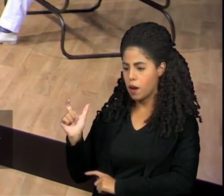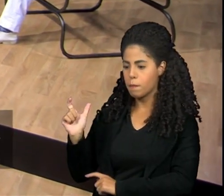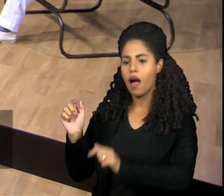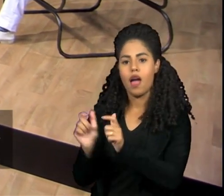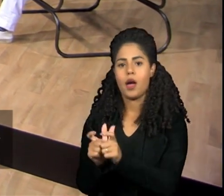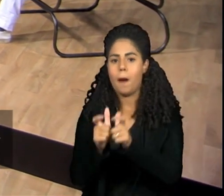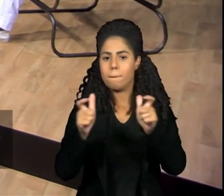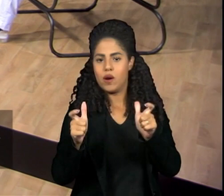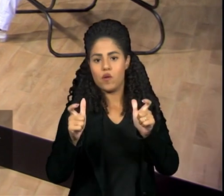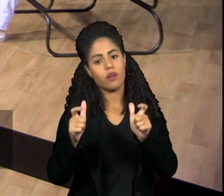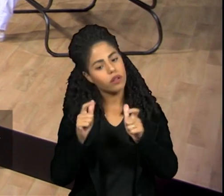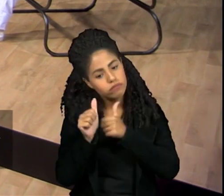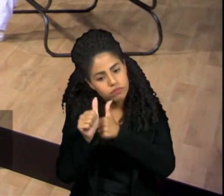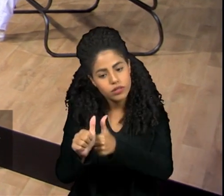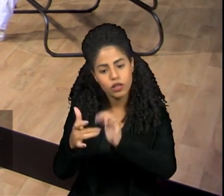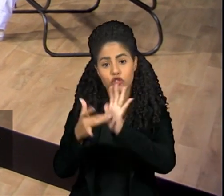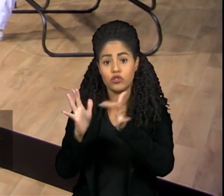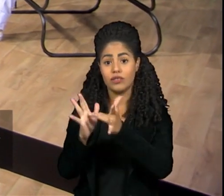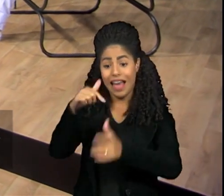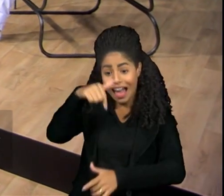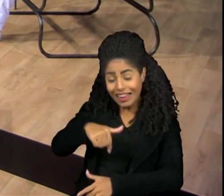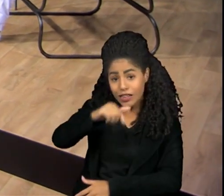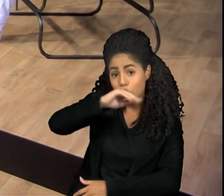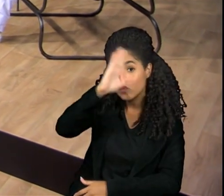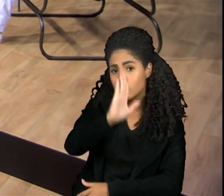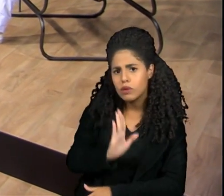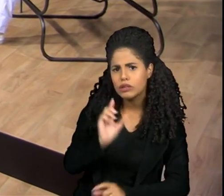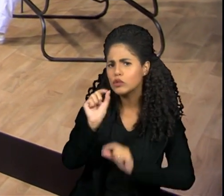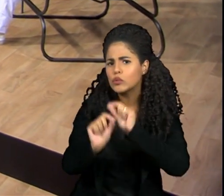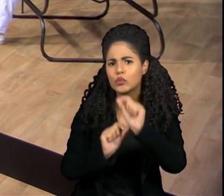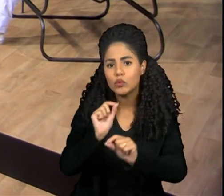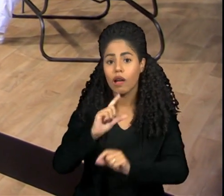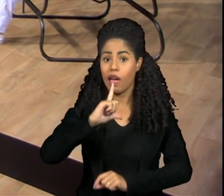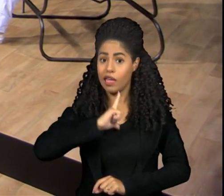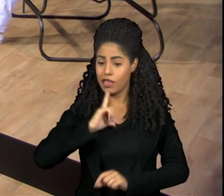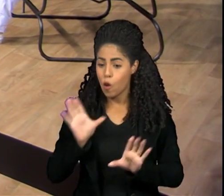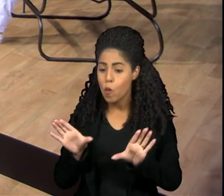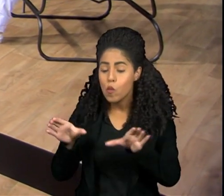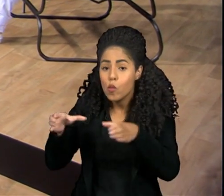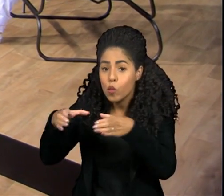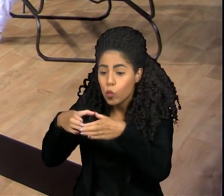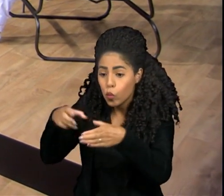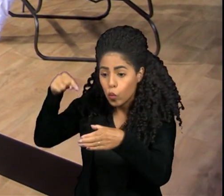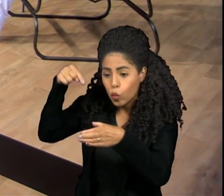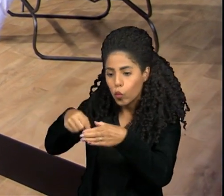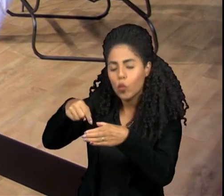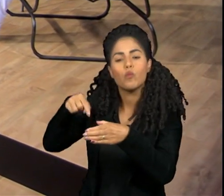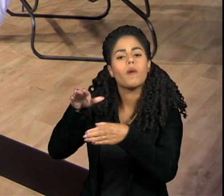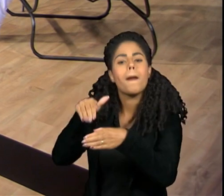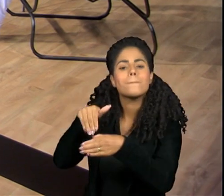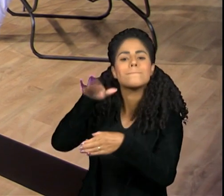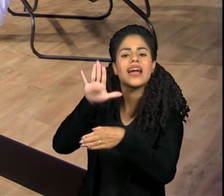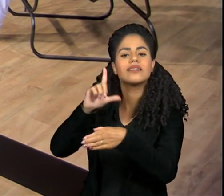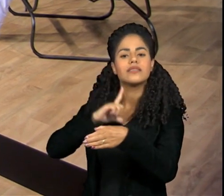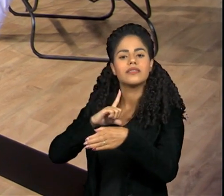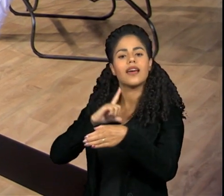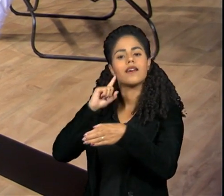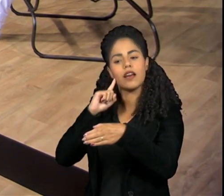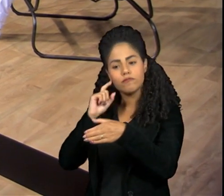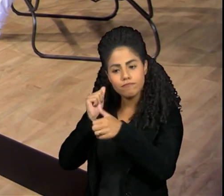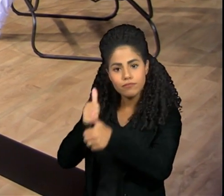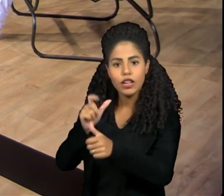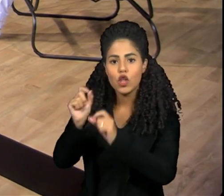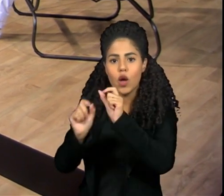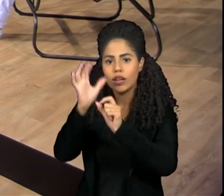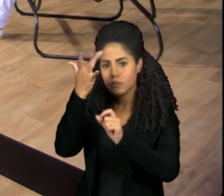maioria cristã. E aqui no Brasil, especificamente, nós temos um grupo mais historicamente perseguido, que é